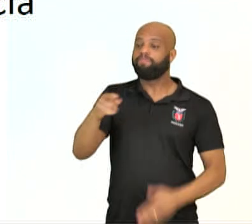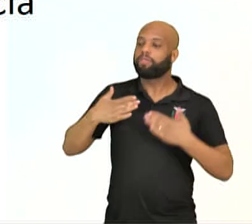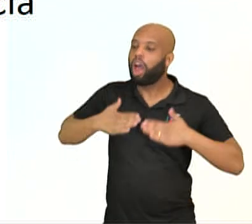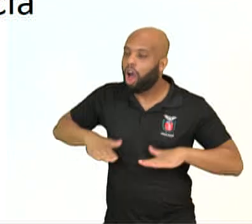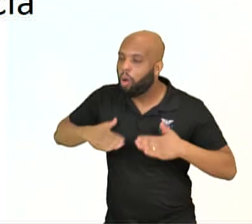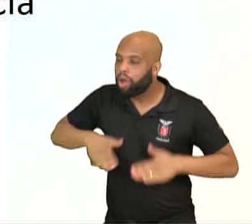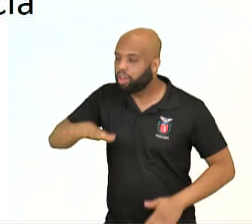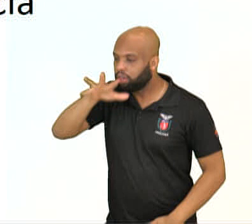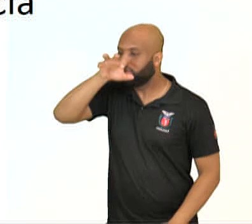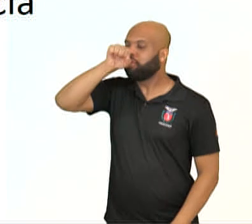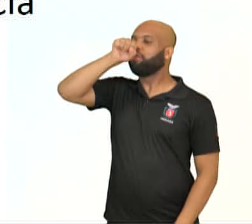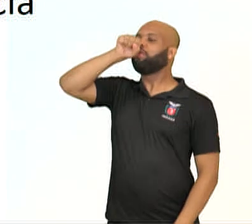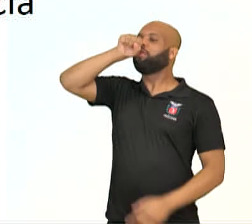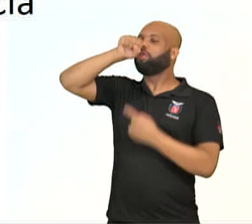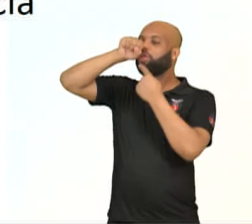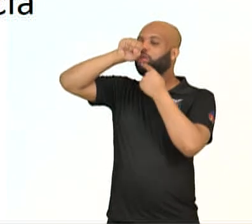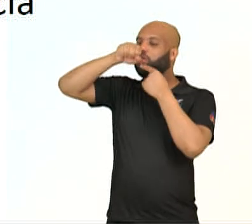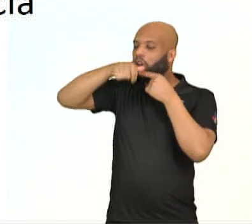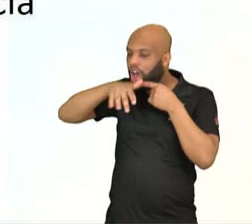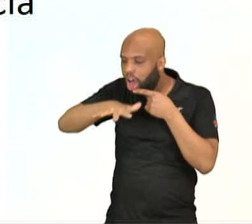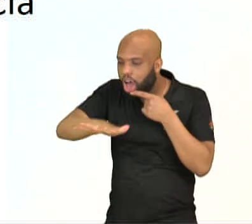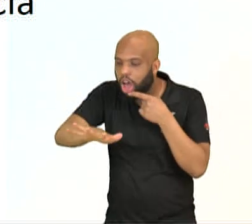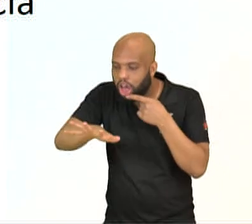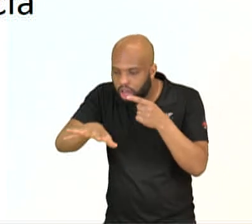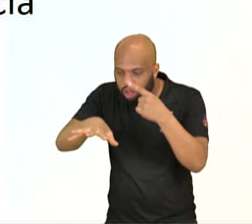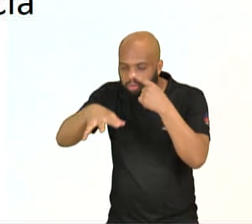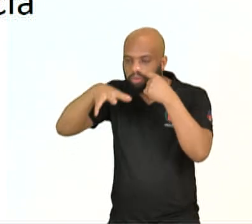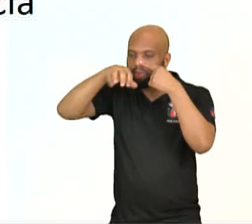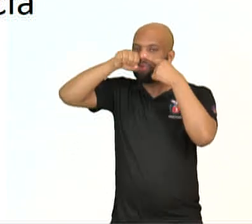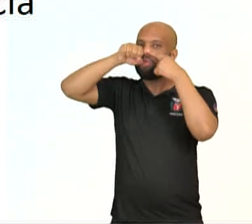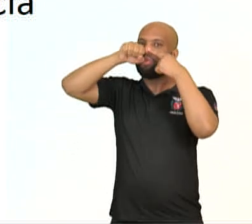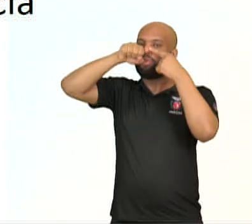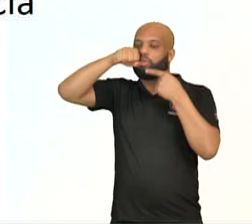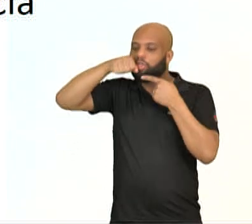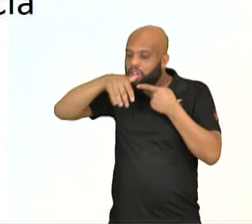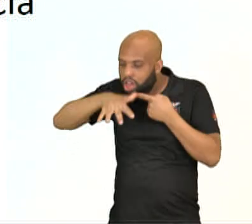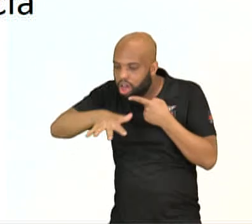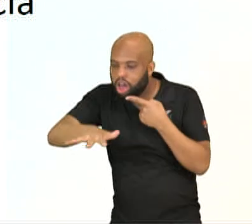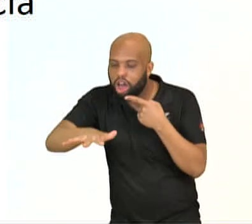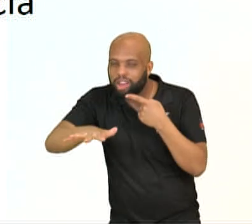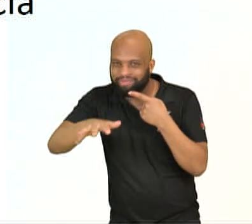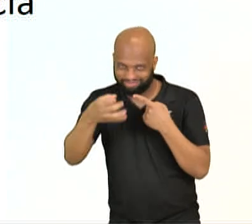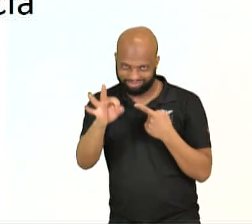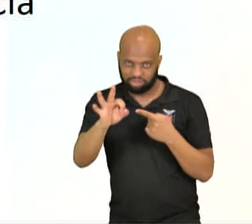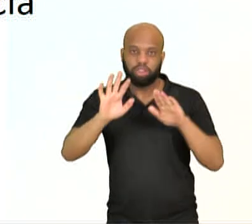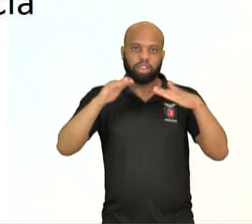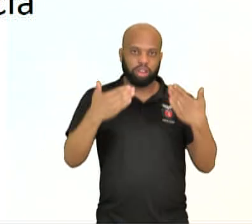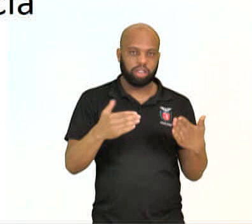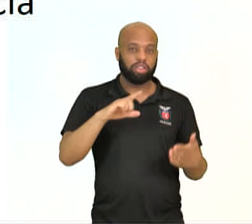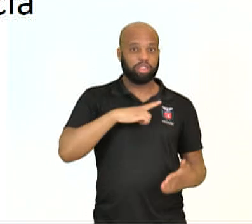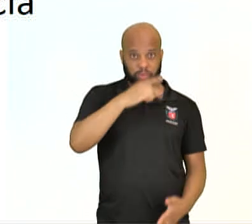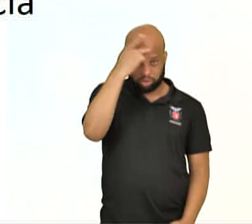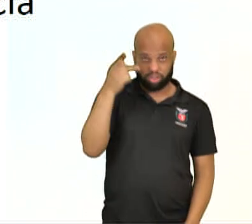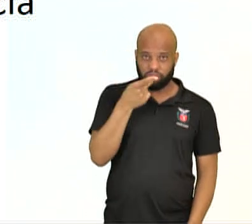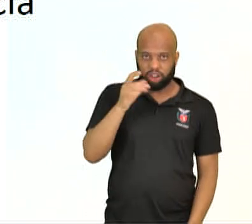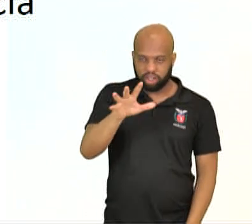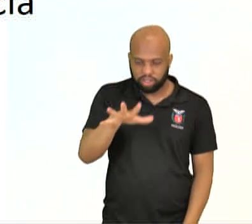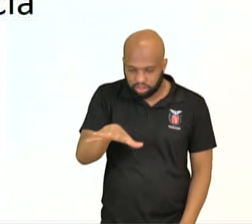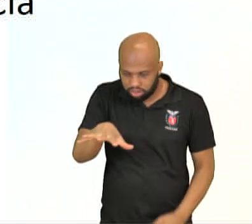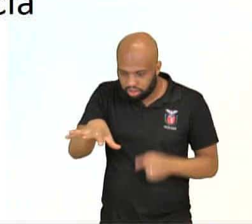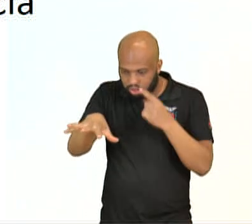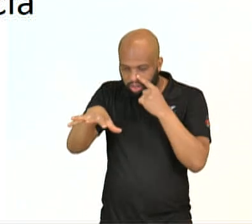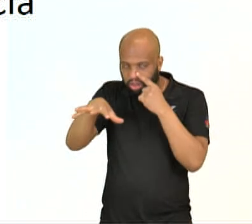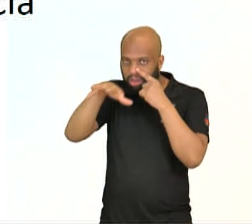quando a pessoa nós queremos que a pessoa mantenha uma cadência respiratória ali. Então, muitas vezes as pessoas falam, inspira